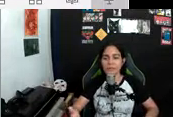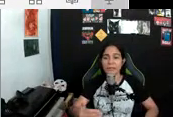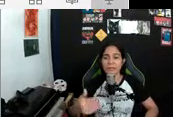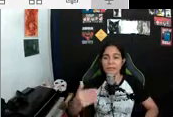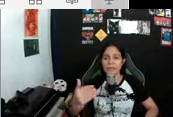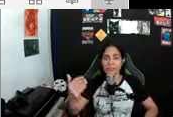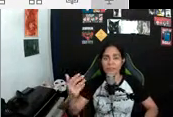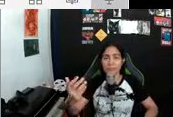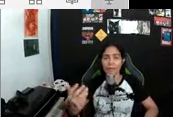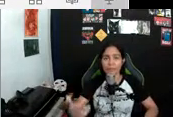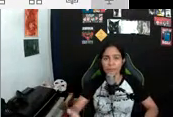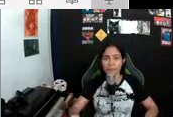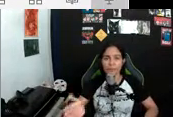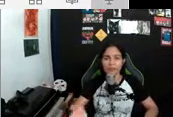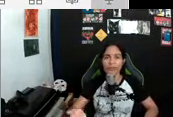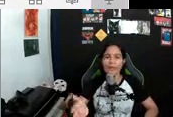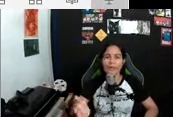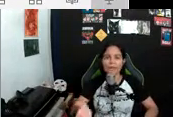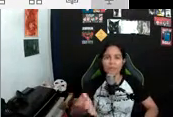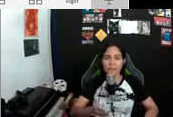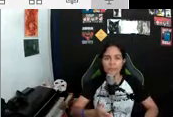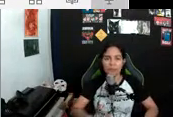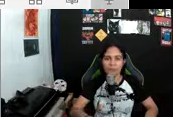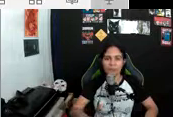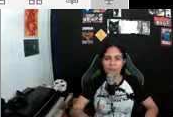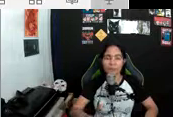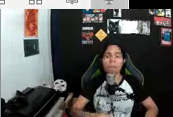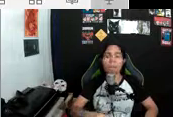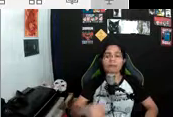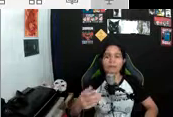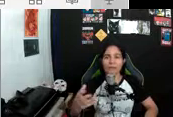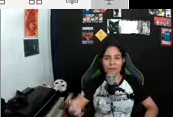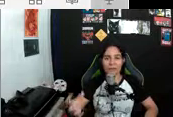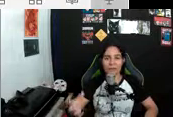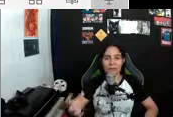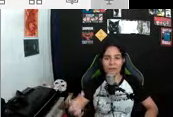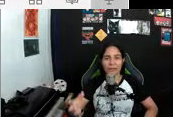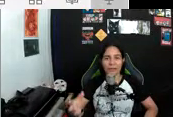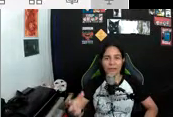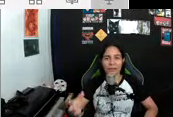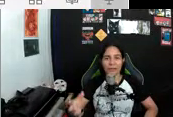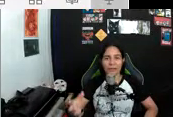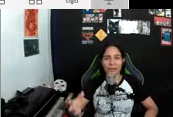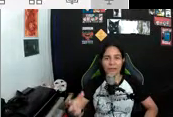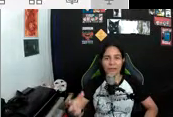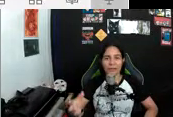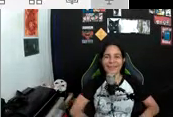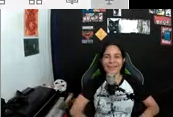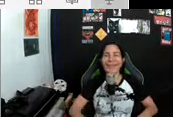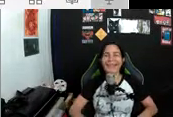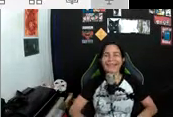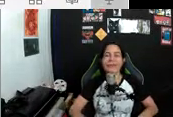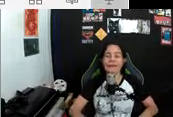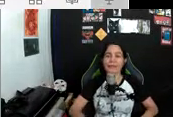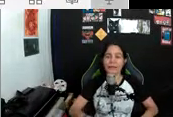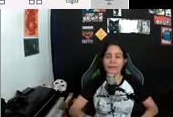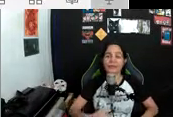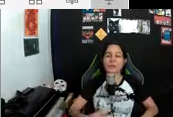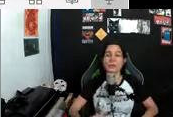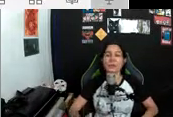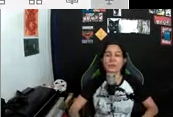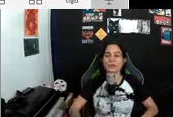vão poder exercer a função de enfermeiros que, né, se Deus quiser, daqui a pouco vocês chegam lá,